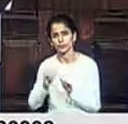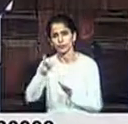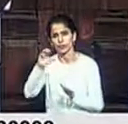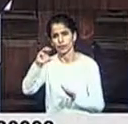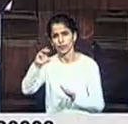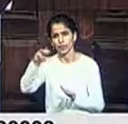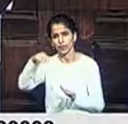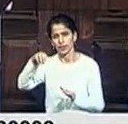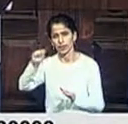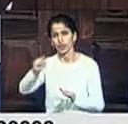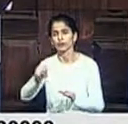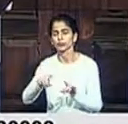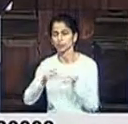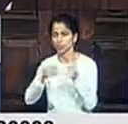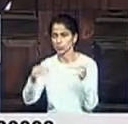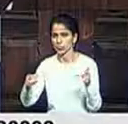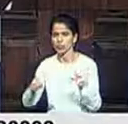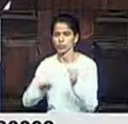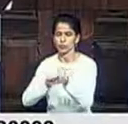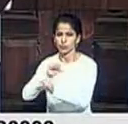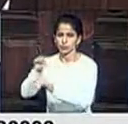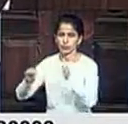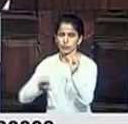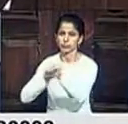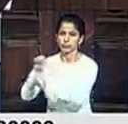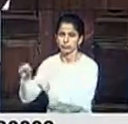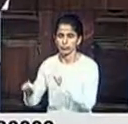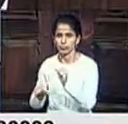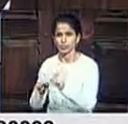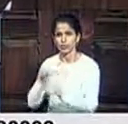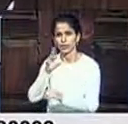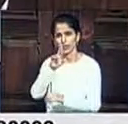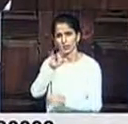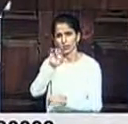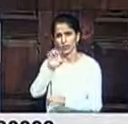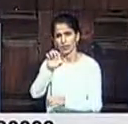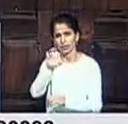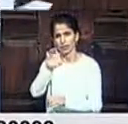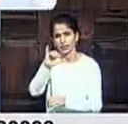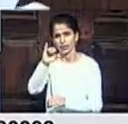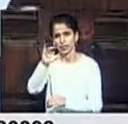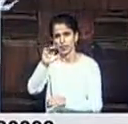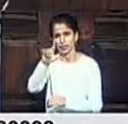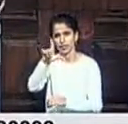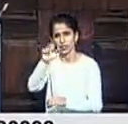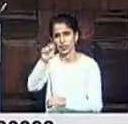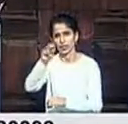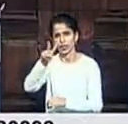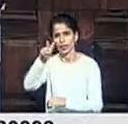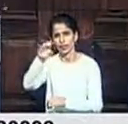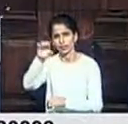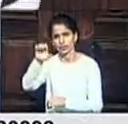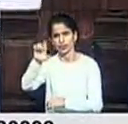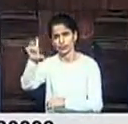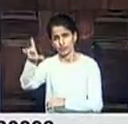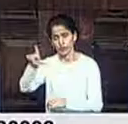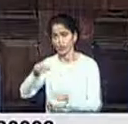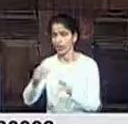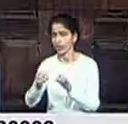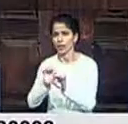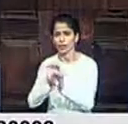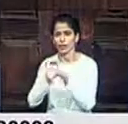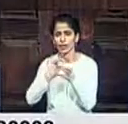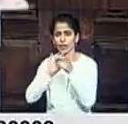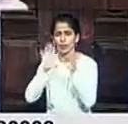do material reciclável para apoiar a cadeia da reciclagem, e que é uma coisa que realmente estimula. Então, são